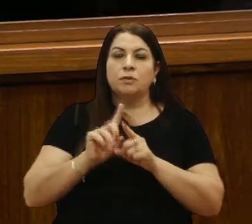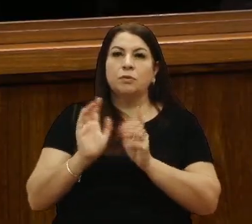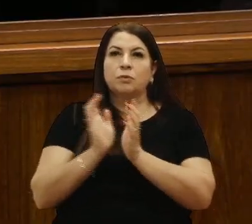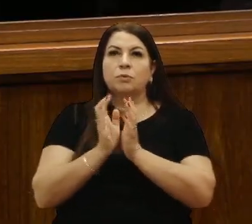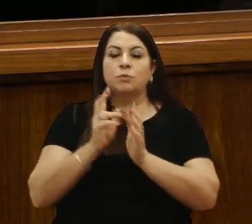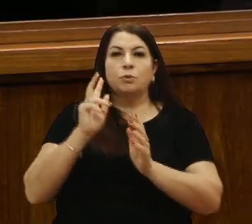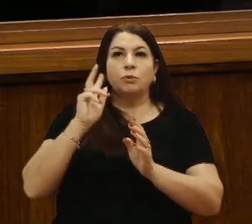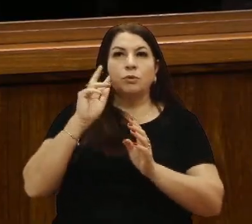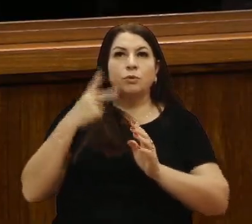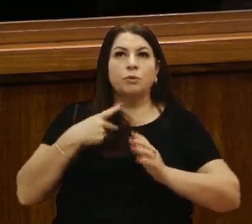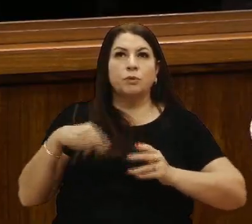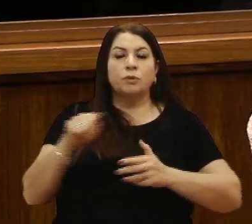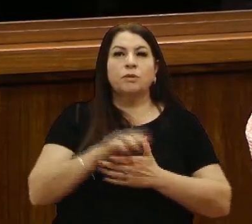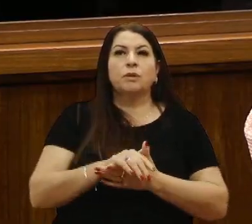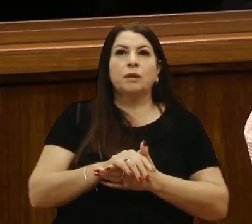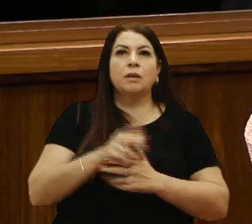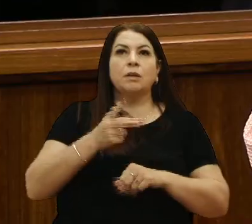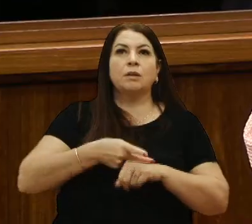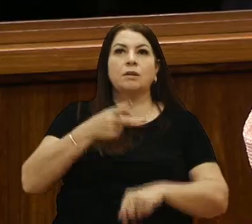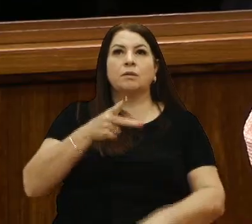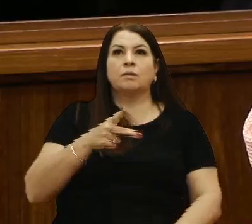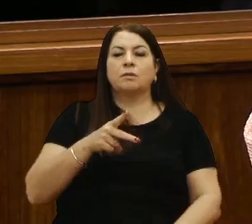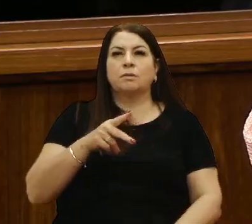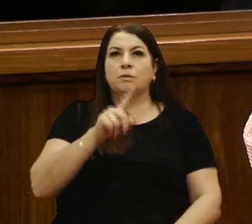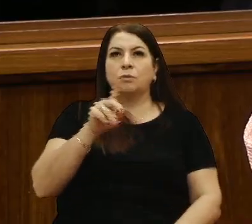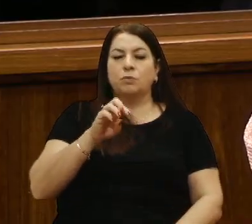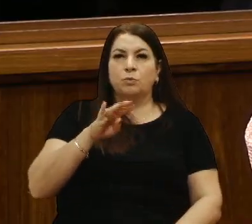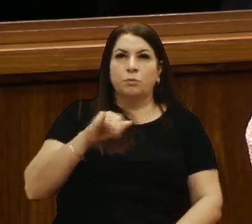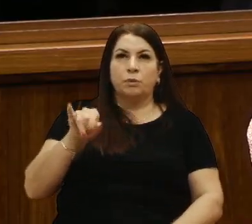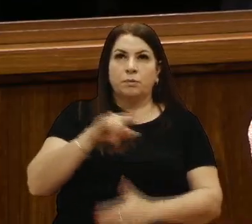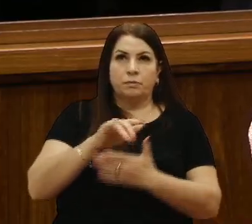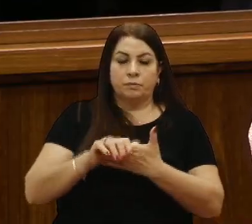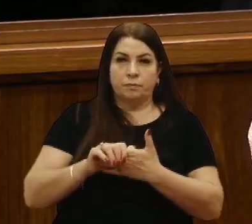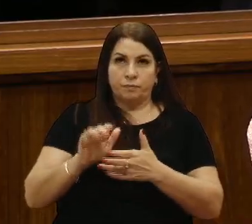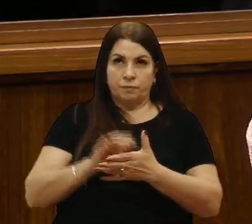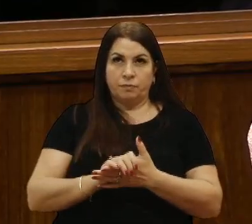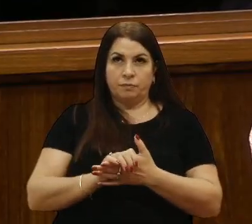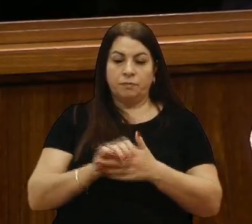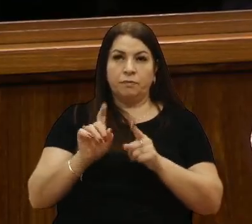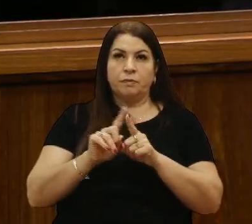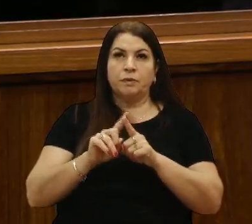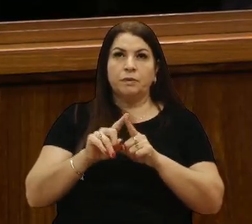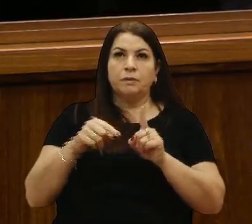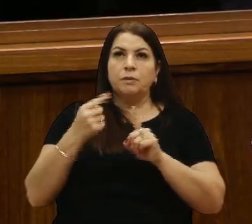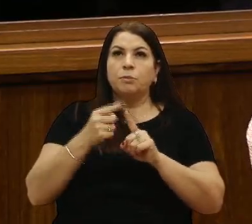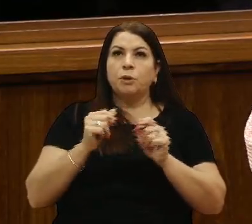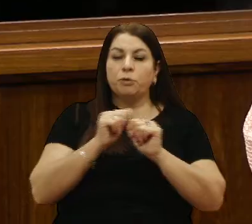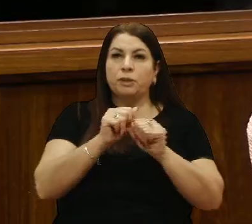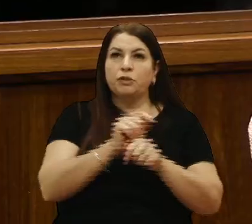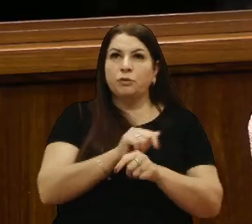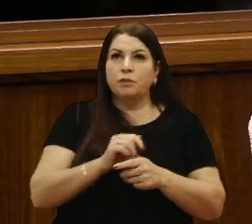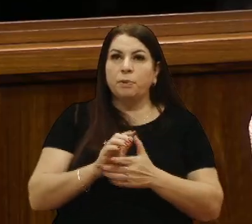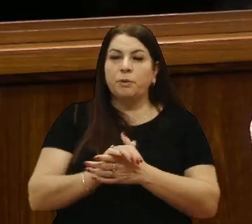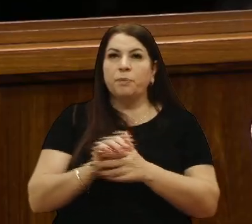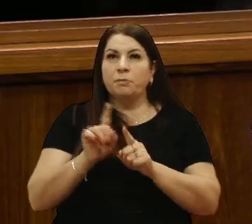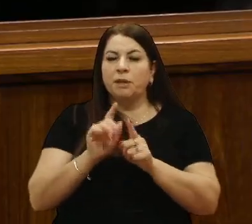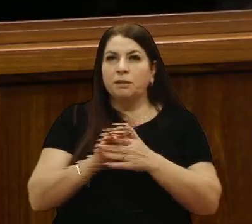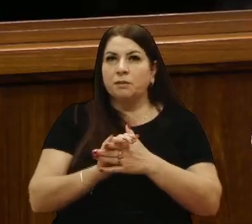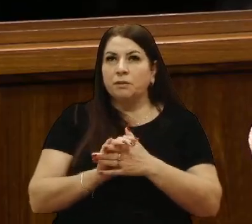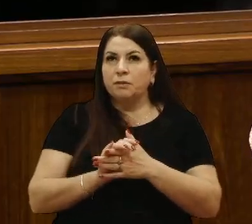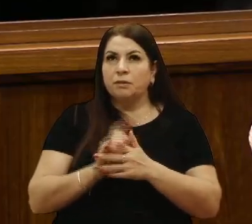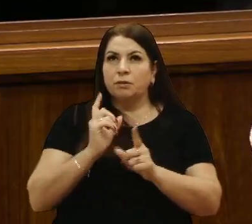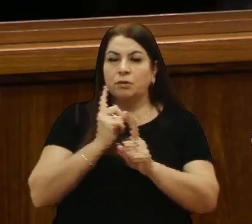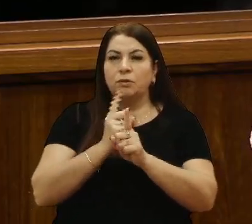reconhecer. O Prêmio Zumbi dos Palmares, a Comenda Zumbi dos Palmares, ela vem de encontro a isso, de encontro a